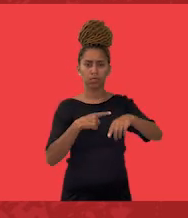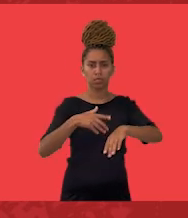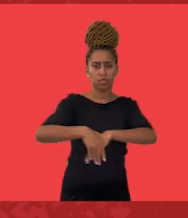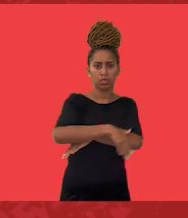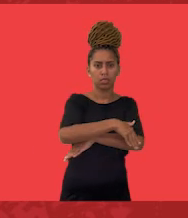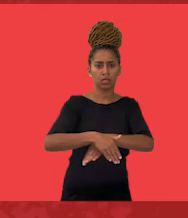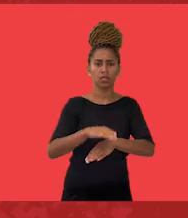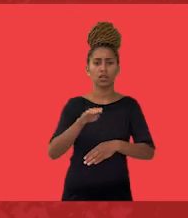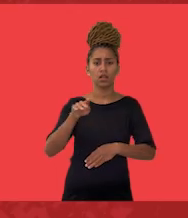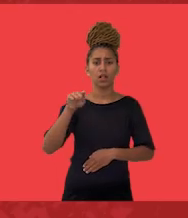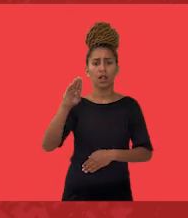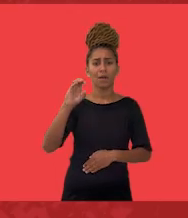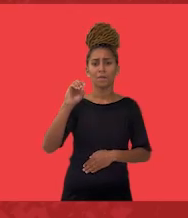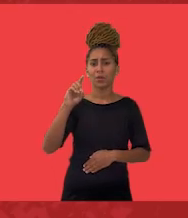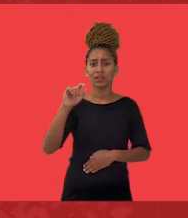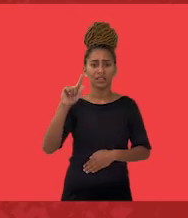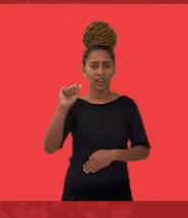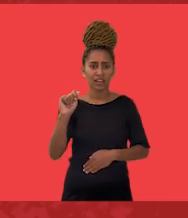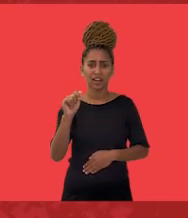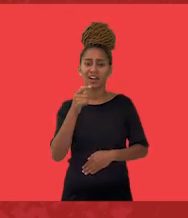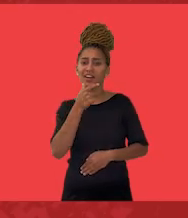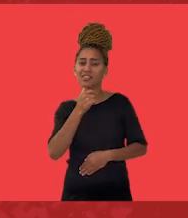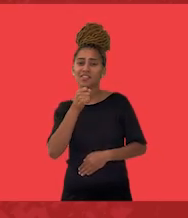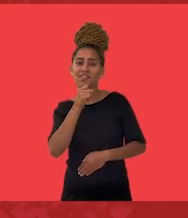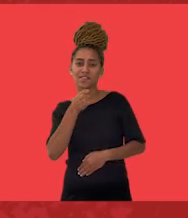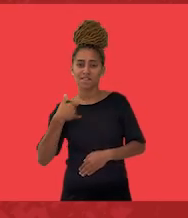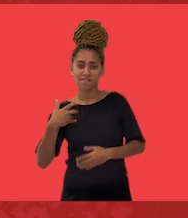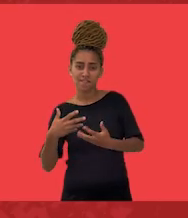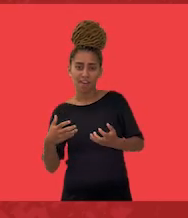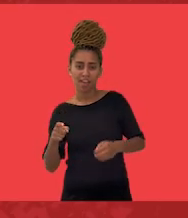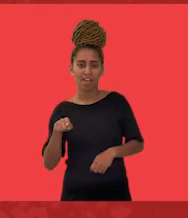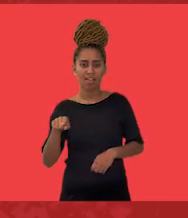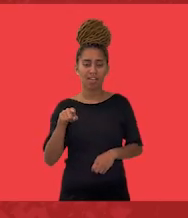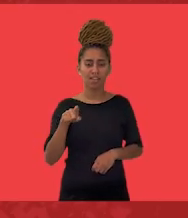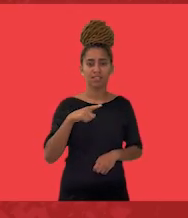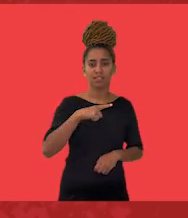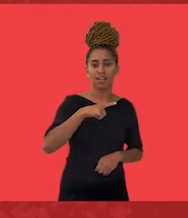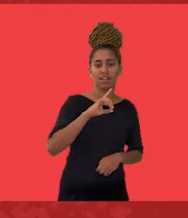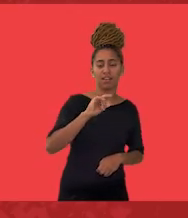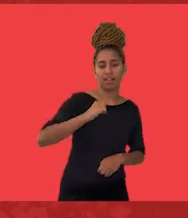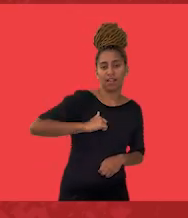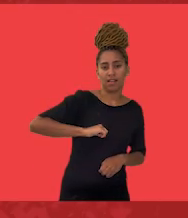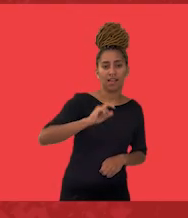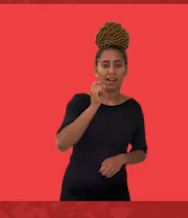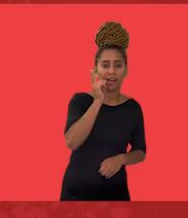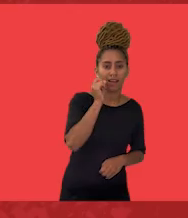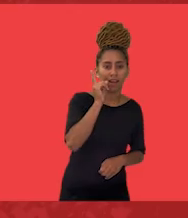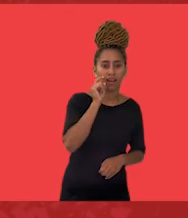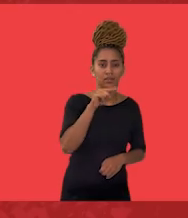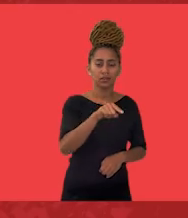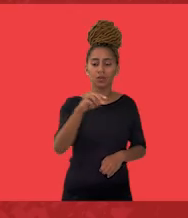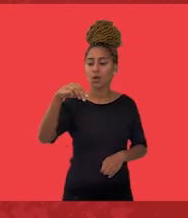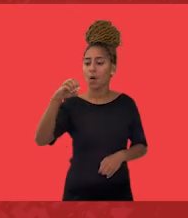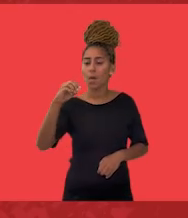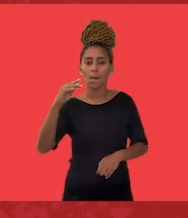as colinas ou algum paraíso fiscal. Já no cheque especial, resolvi deixar pra lá,